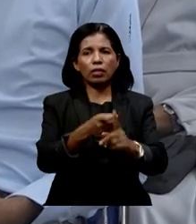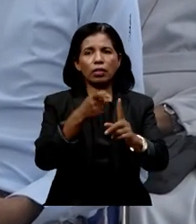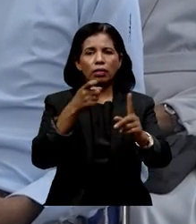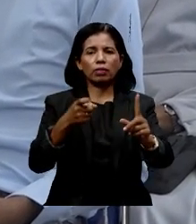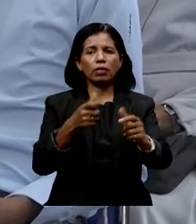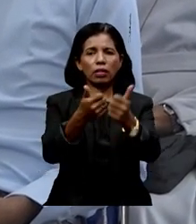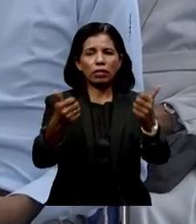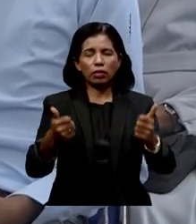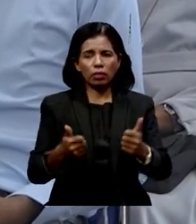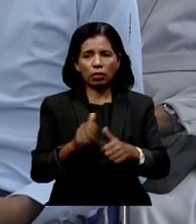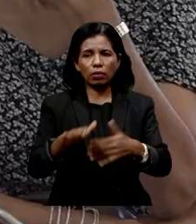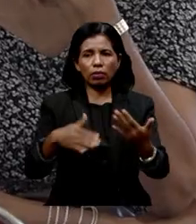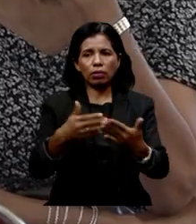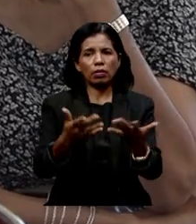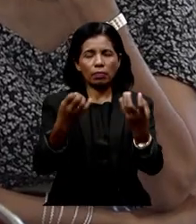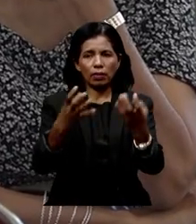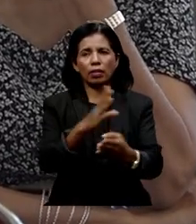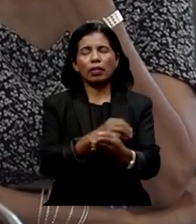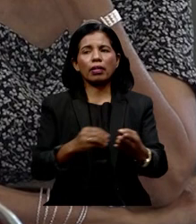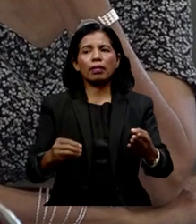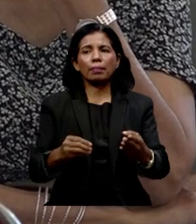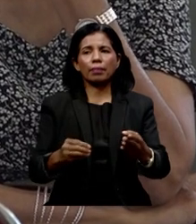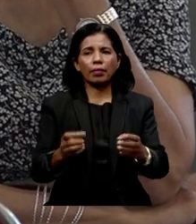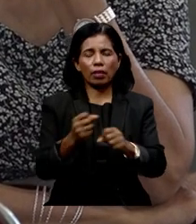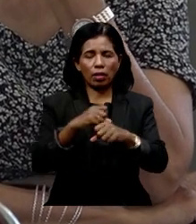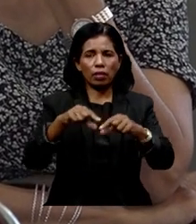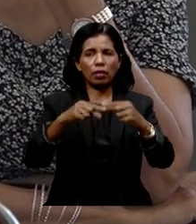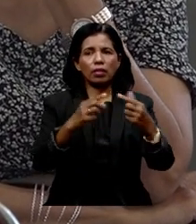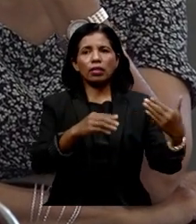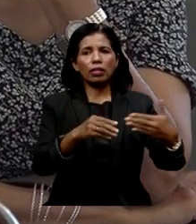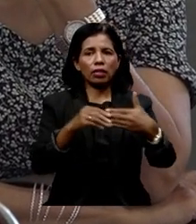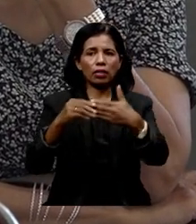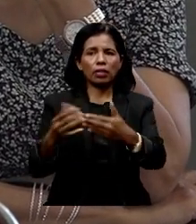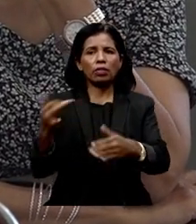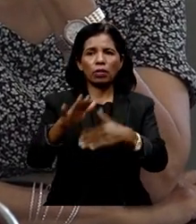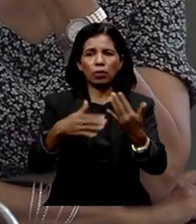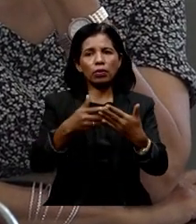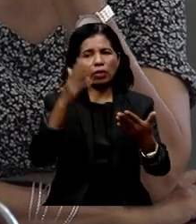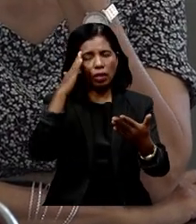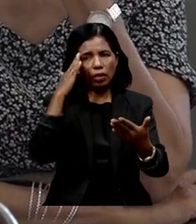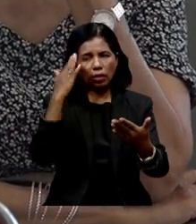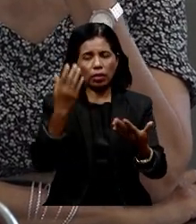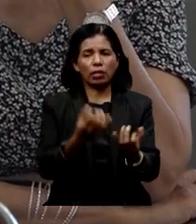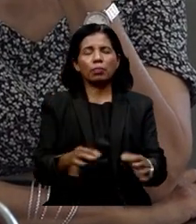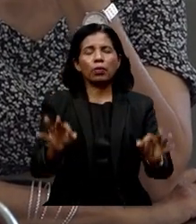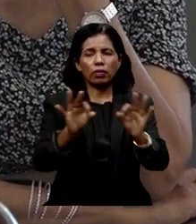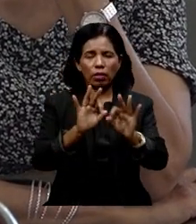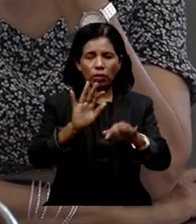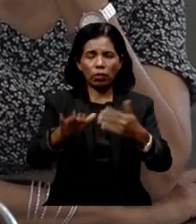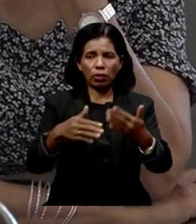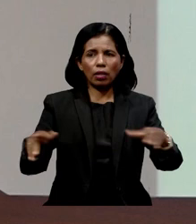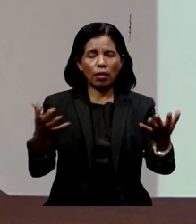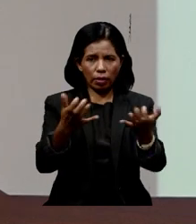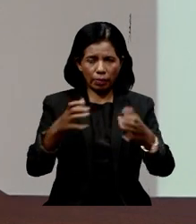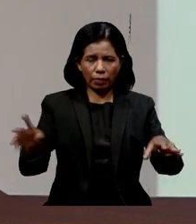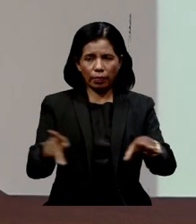associação empresarial Lubuquida, mas forma a Câmara de Comércio, e então ser outro ano em cada evento e não em todo participam. Também vou